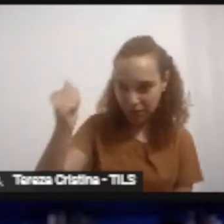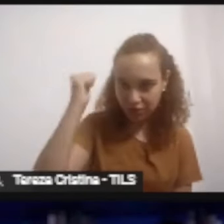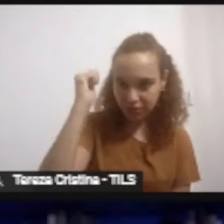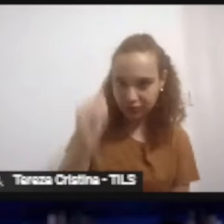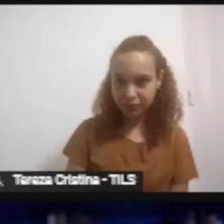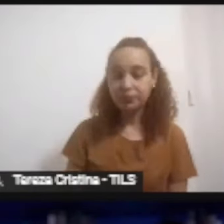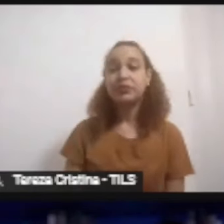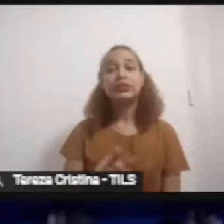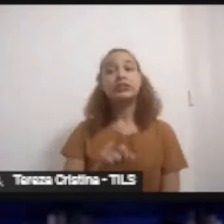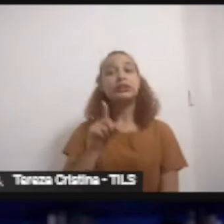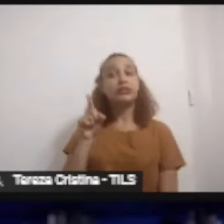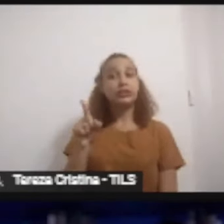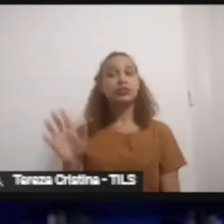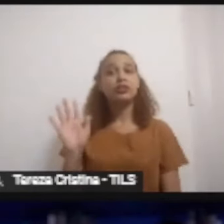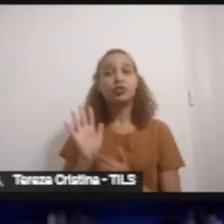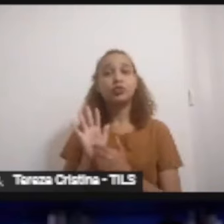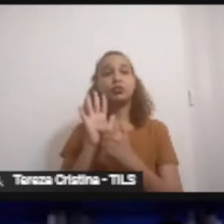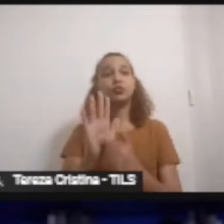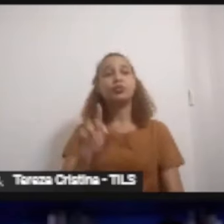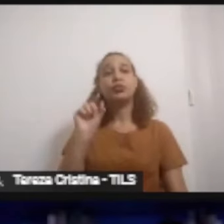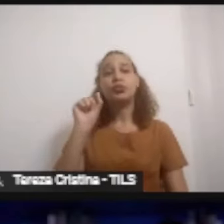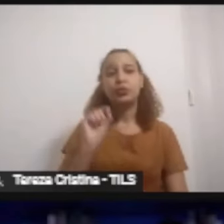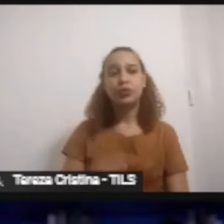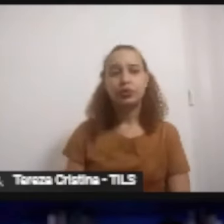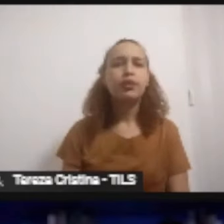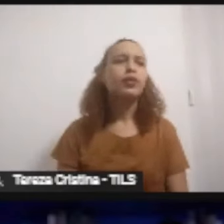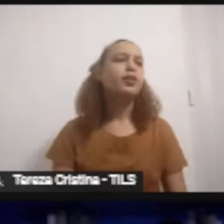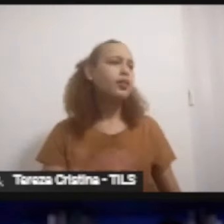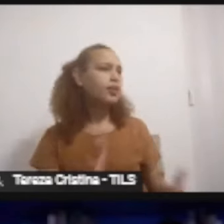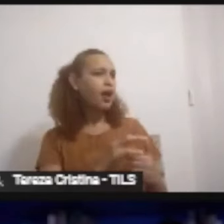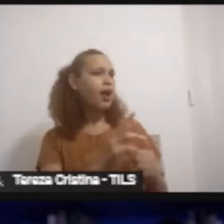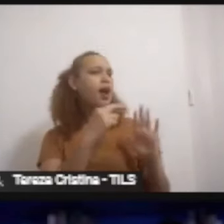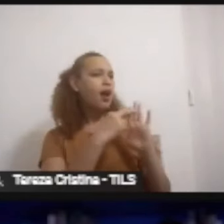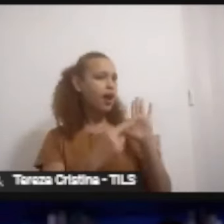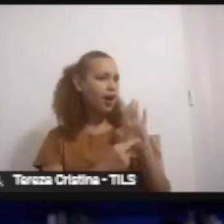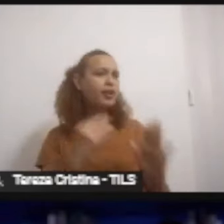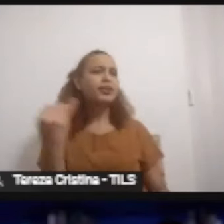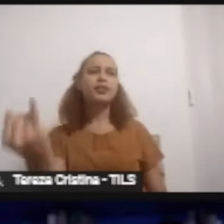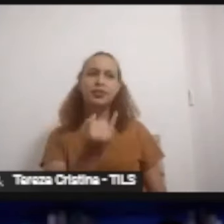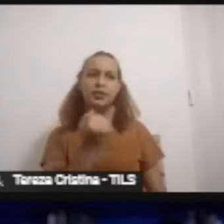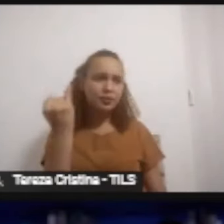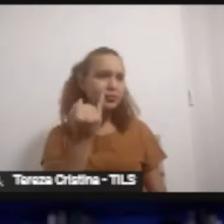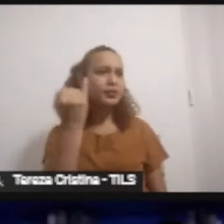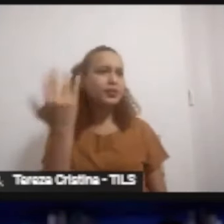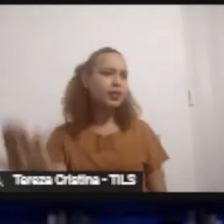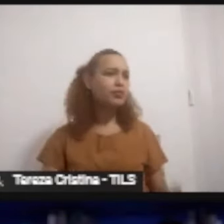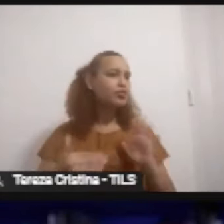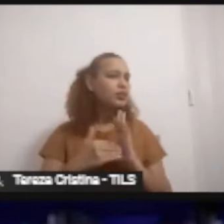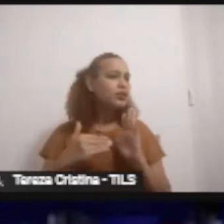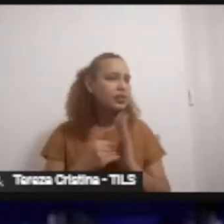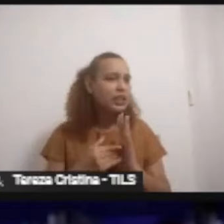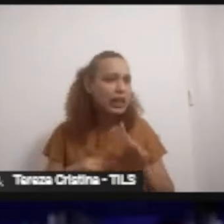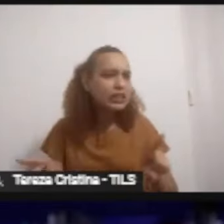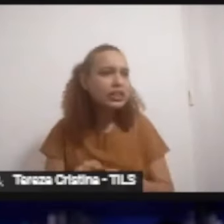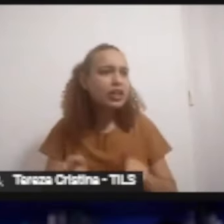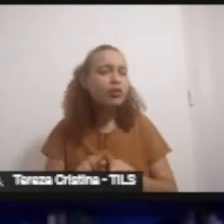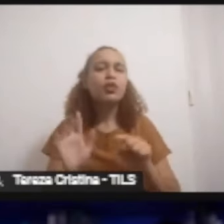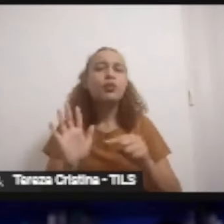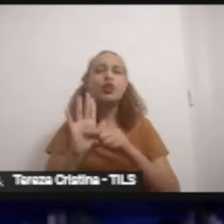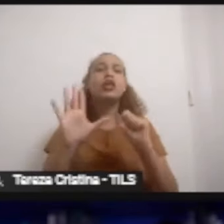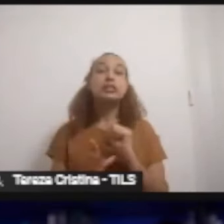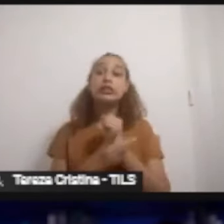leva... Quer falar, não, eu ia falar que essas regras são muito importantes, e esses limites, porque isso também dá uma segurança para a criança,